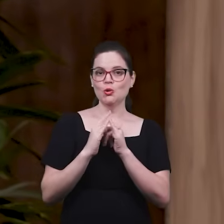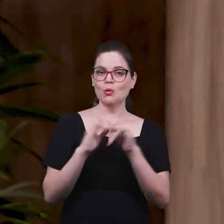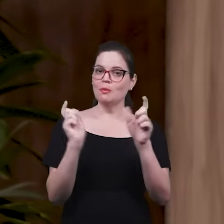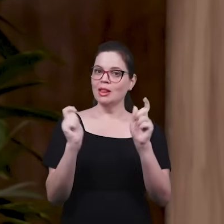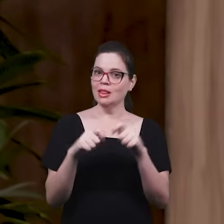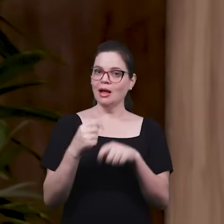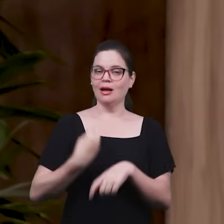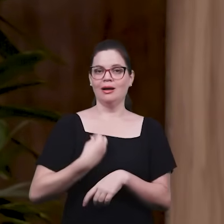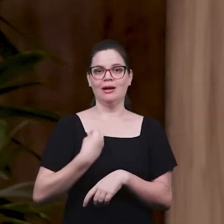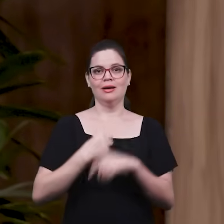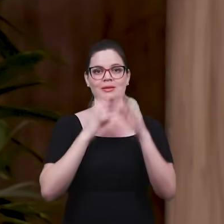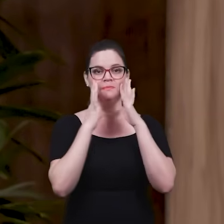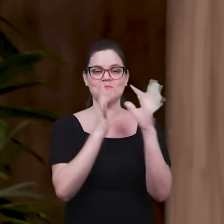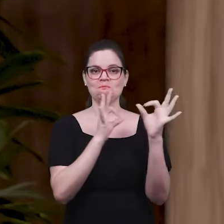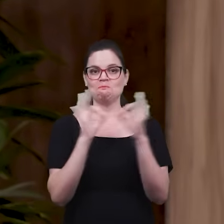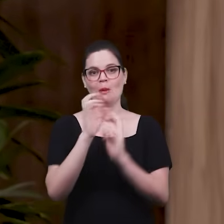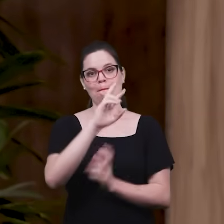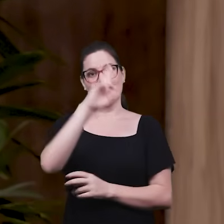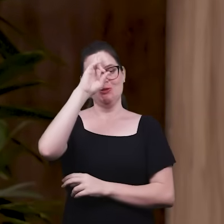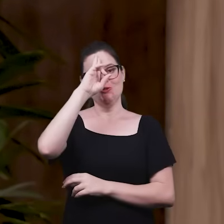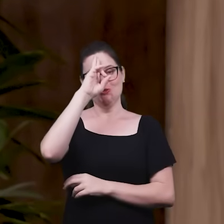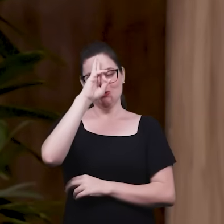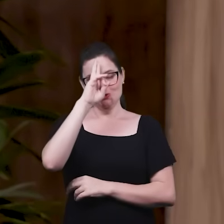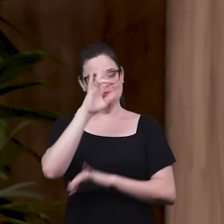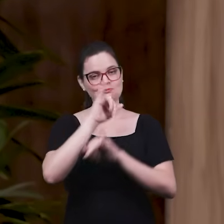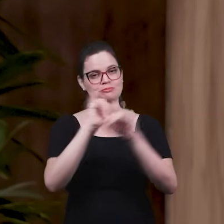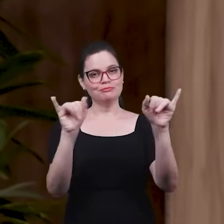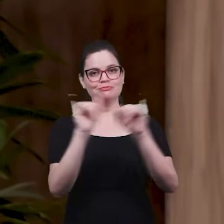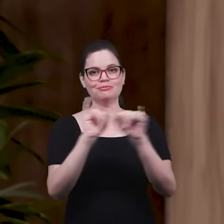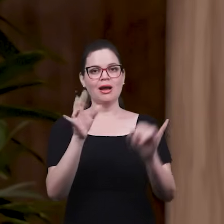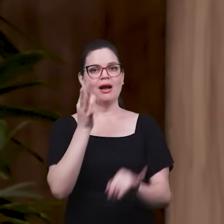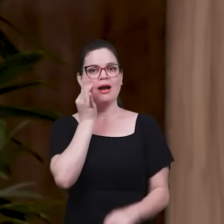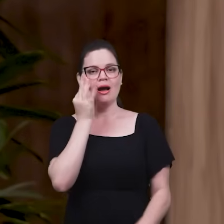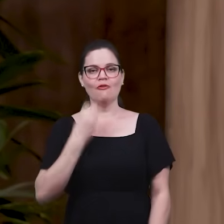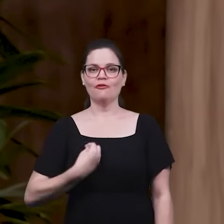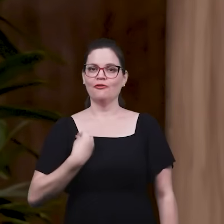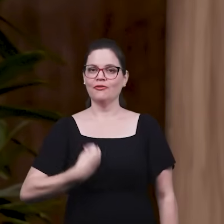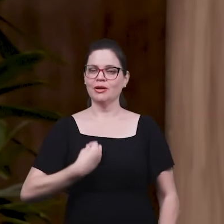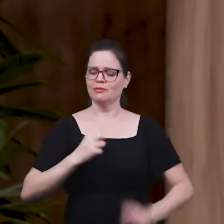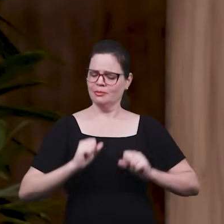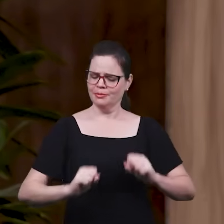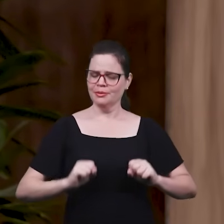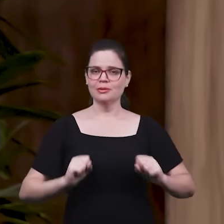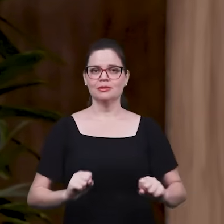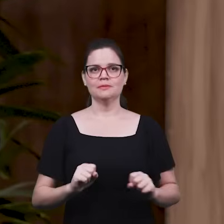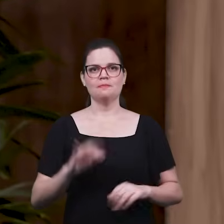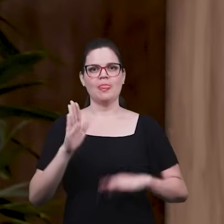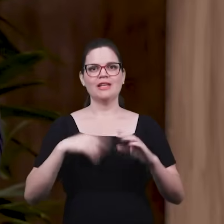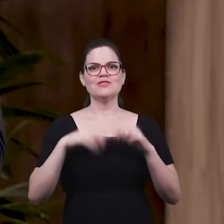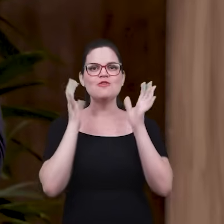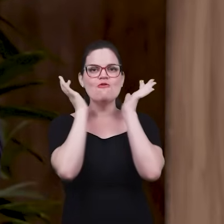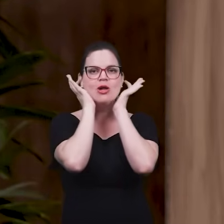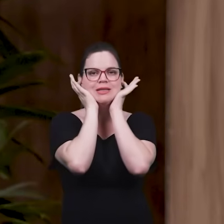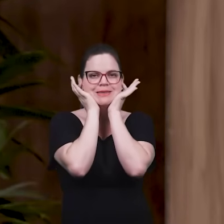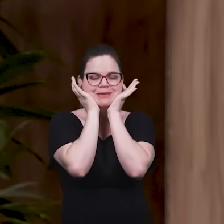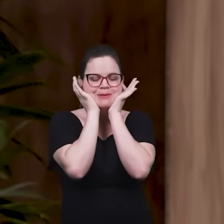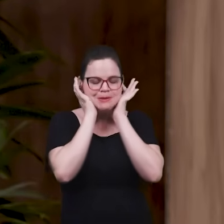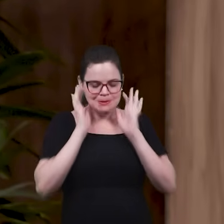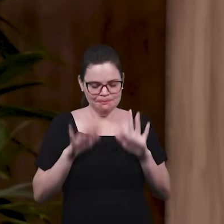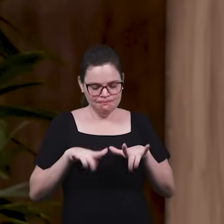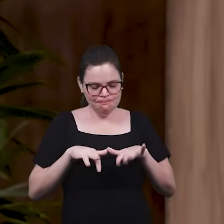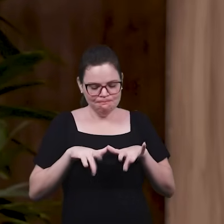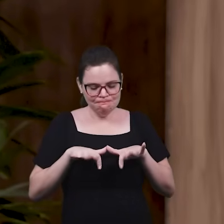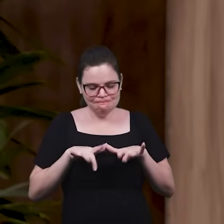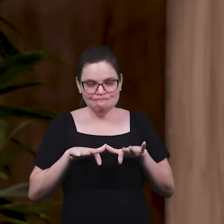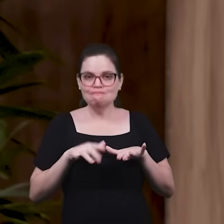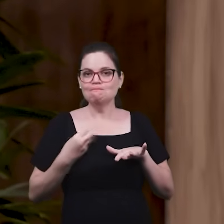poder participar ao meio-dia, será transmitido ao vivo, você vai poder participar ali, às vezes no fone de ouvido,